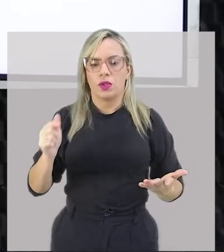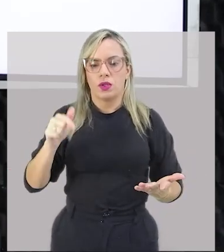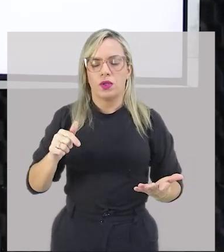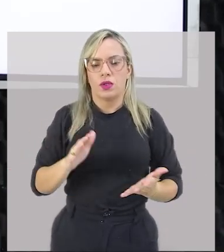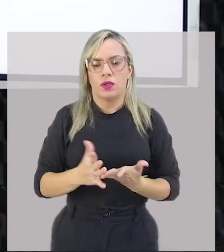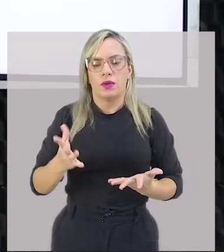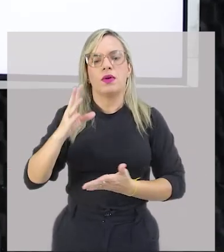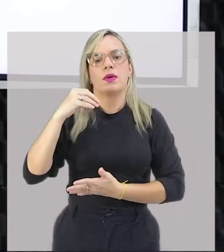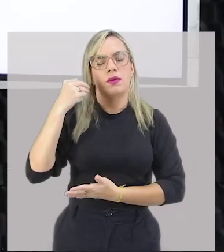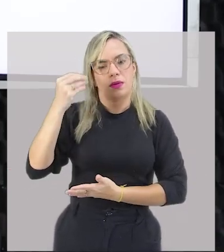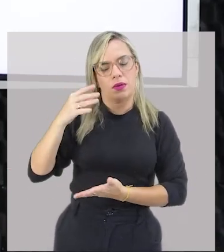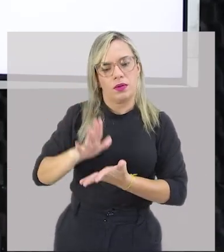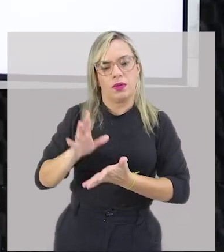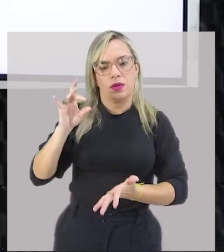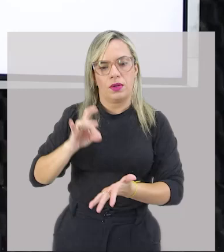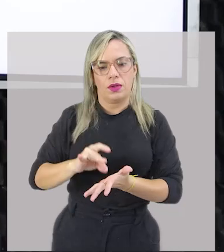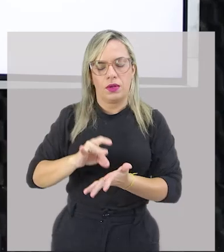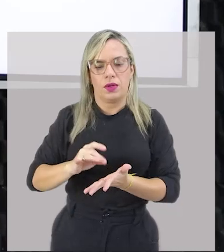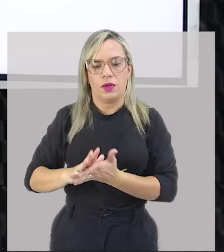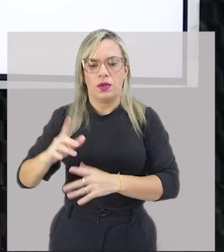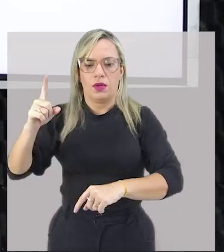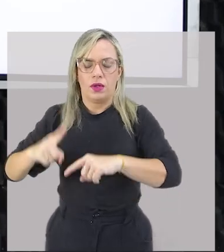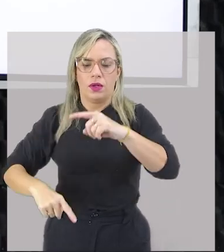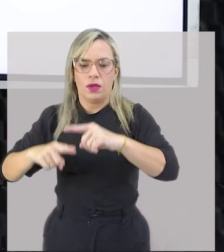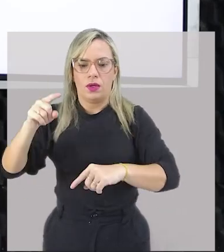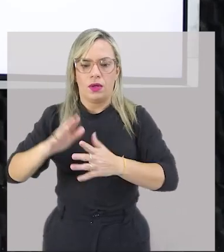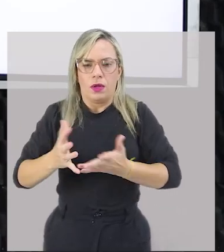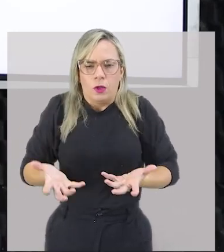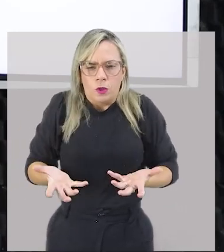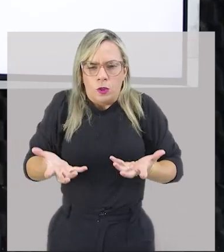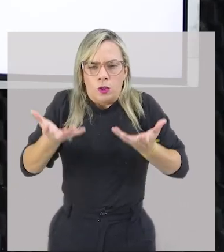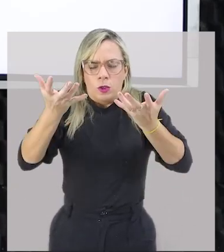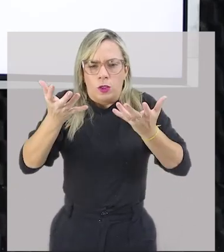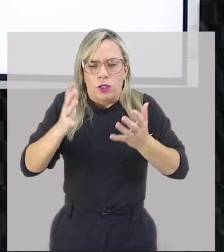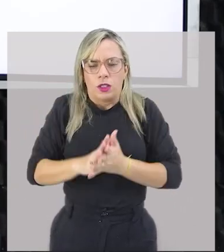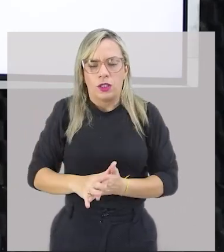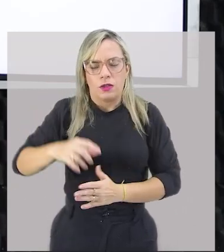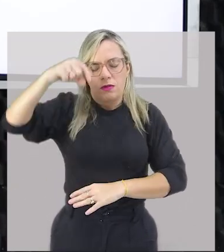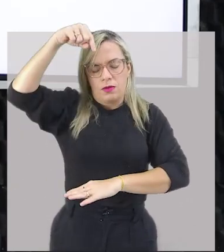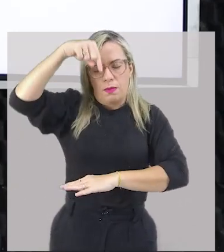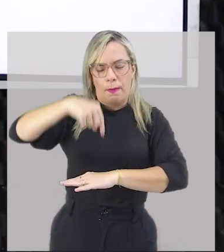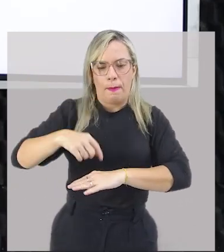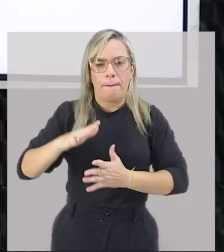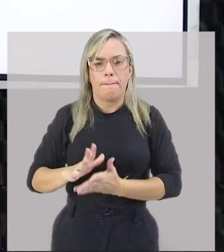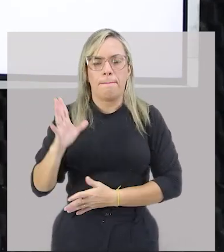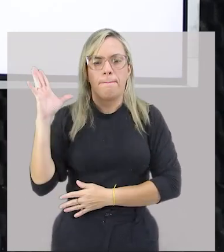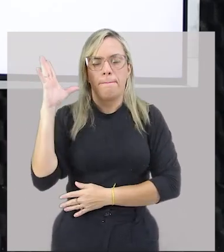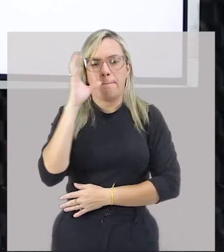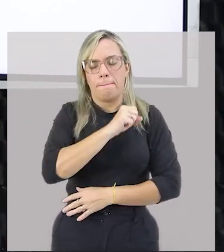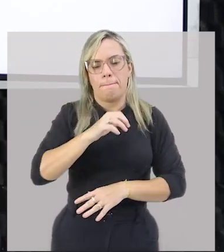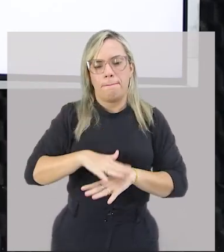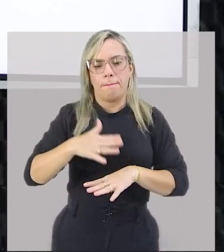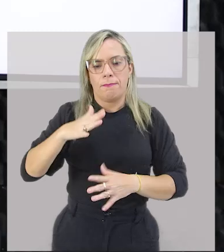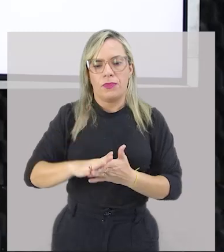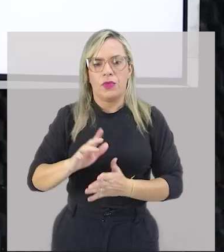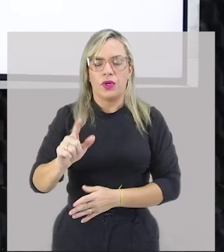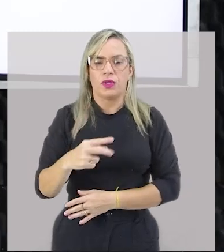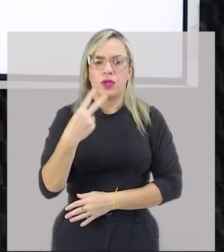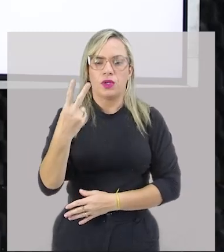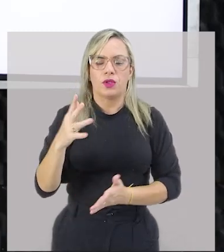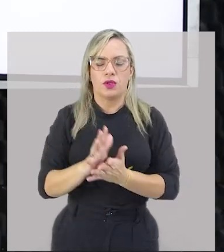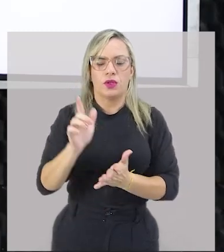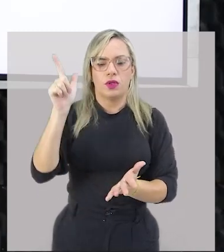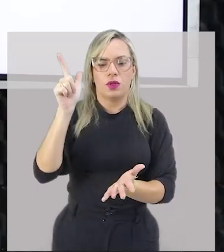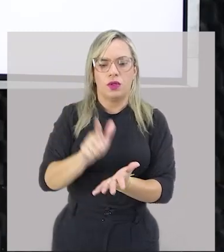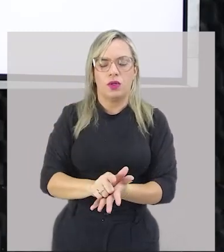Comprovando o que eu estou falando, que se os corpos mais pesados caem mais rápido, essas 2 metades da folha de papel,